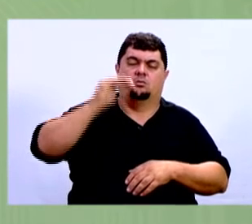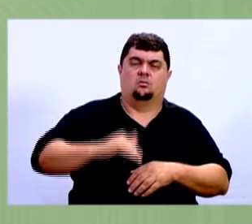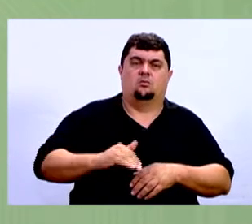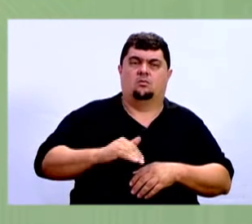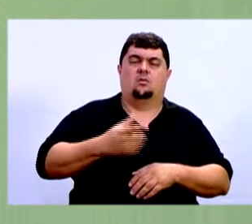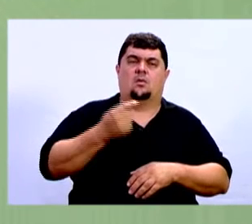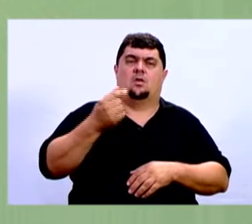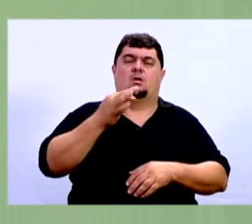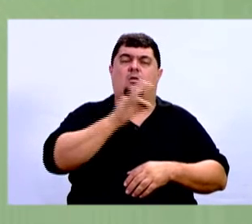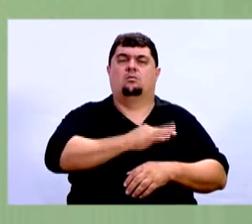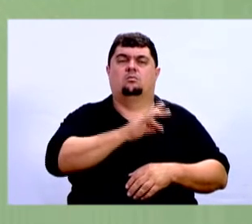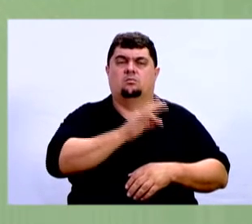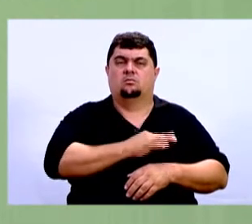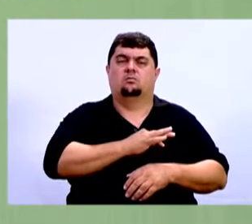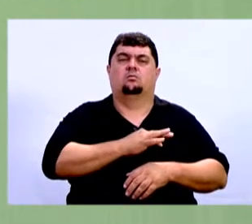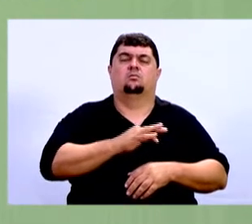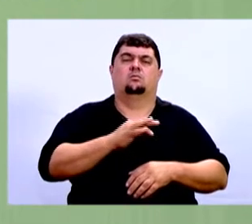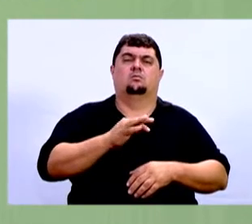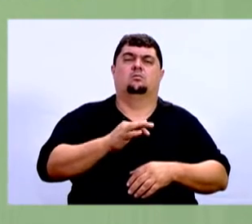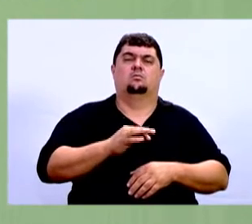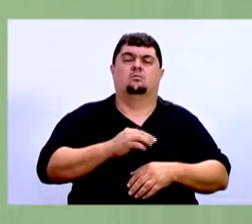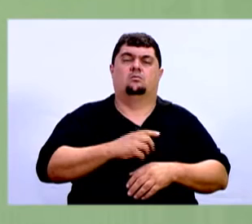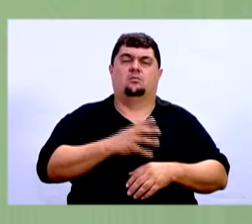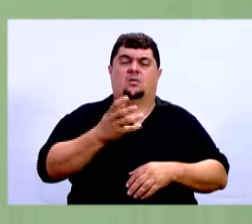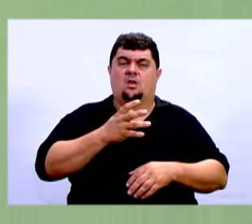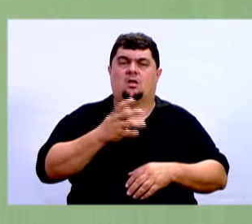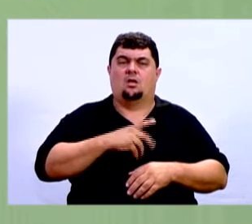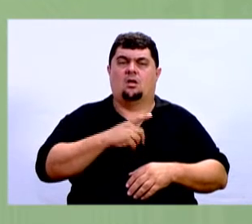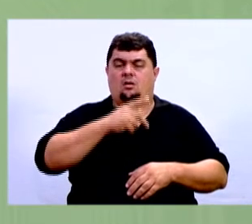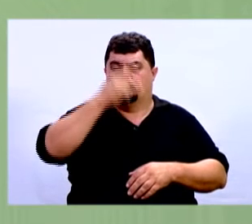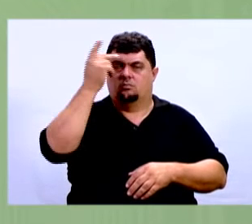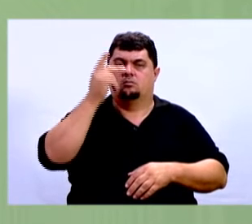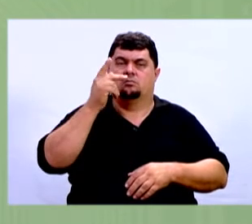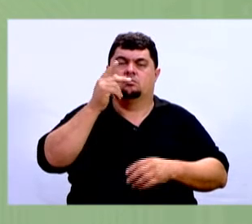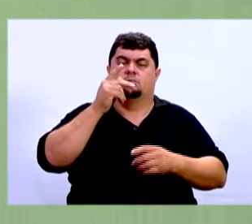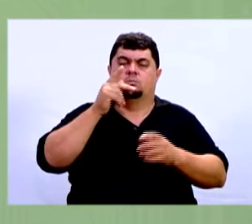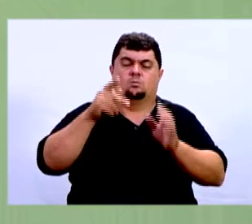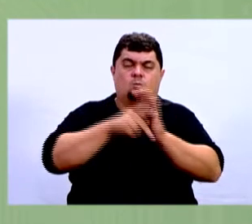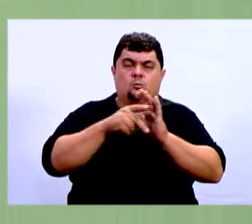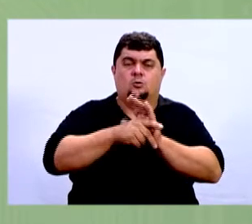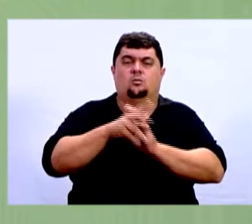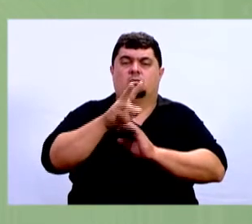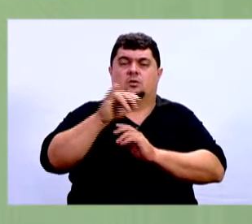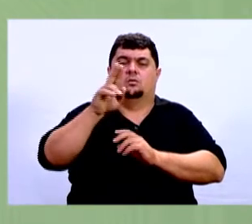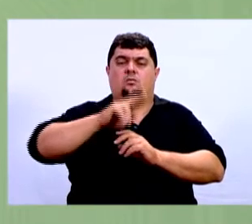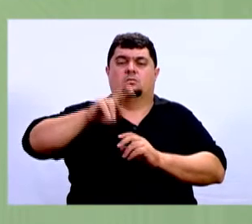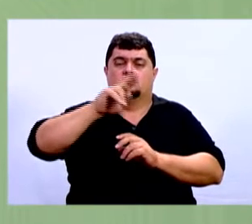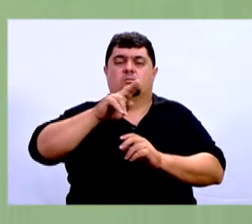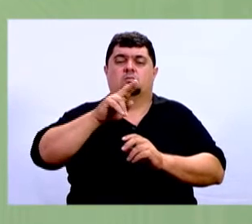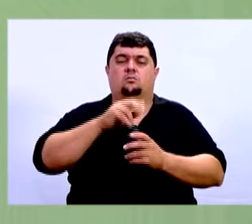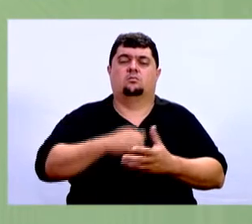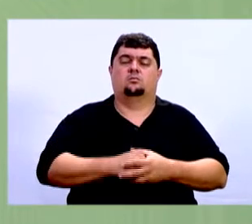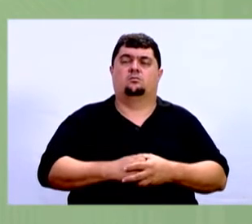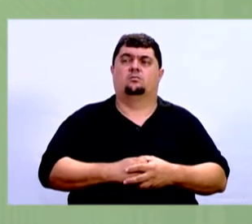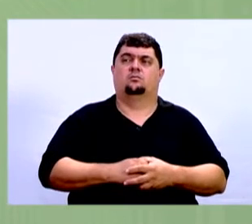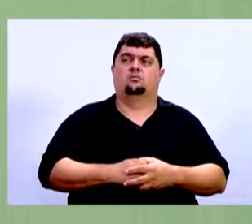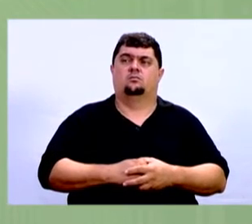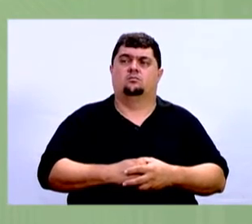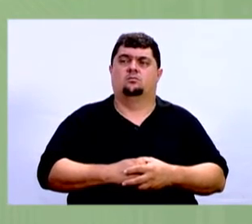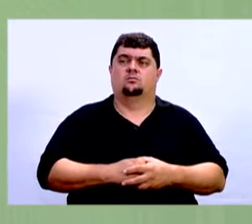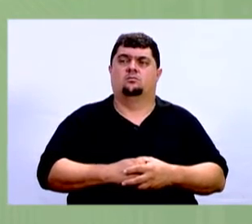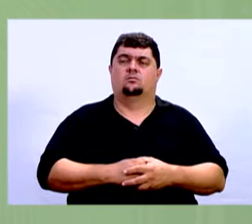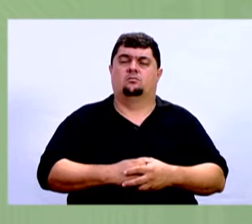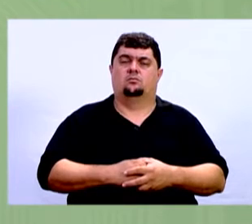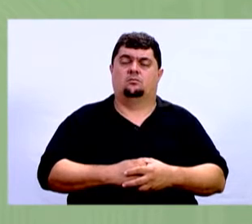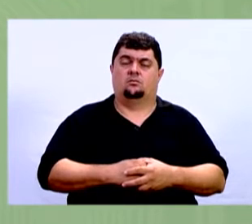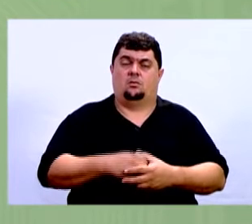Qual a renda. Então, pesquisa nesse tipo, onde você quer descrever a sua população-alvo, então você vai utilizar dessa ferramenta também. Tá bom? São